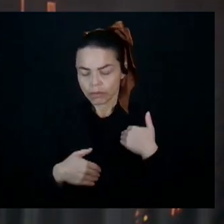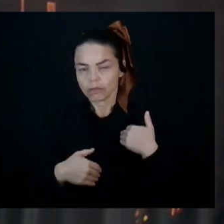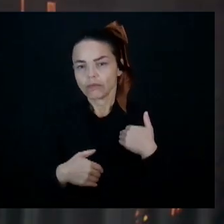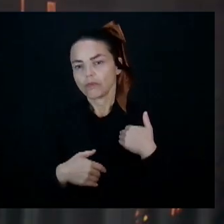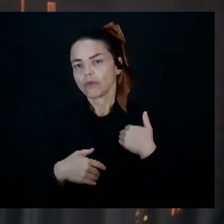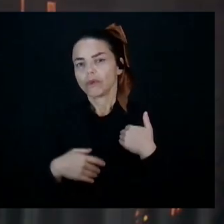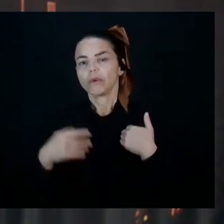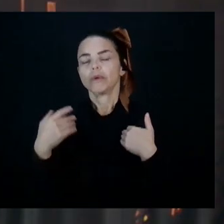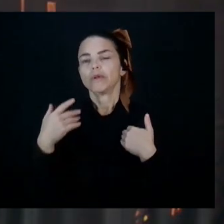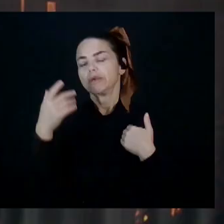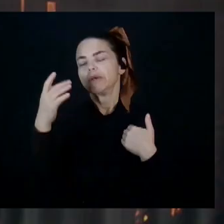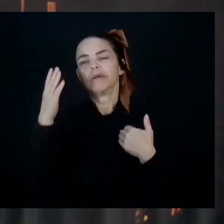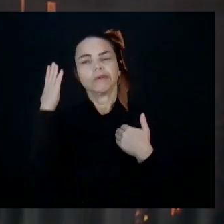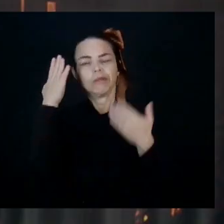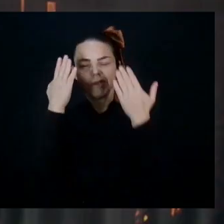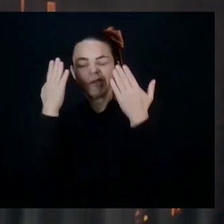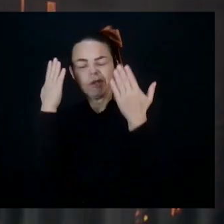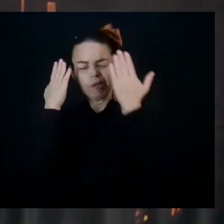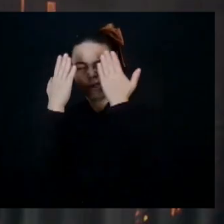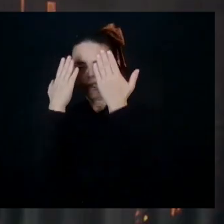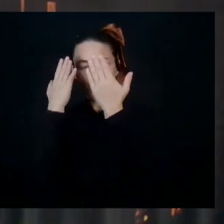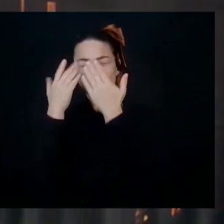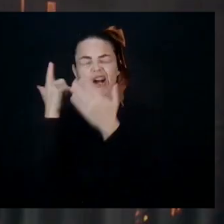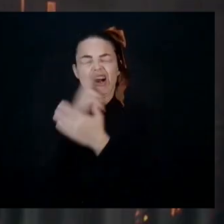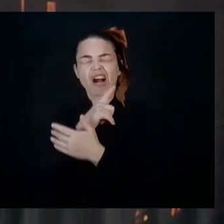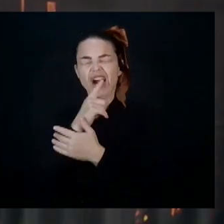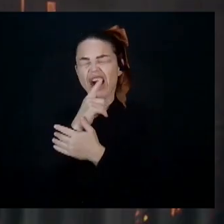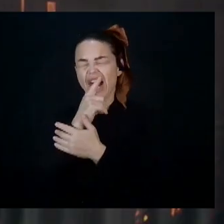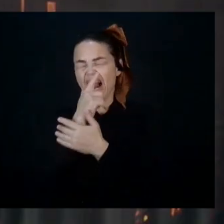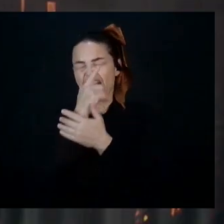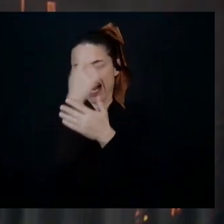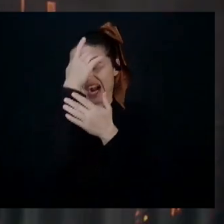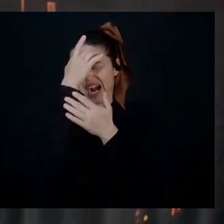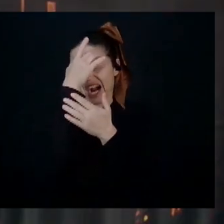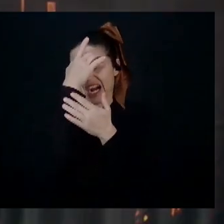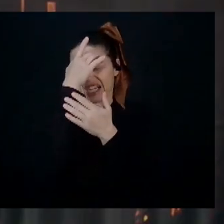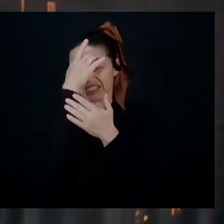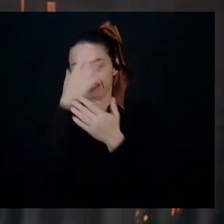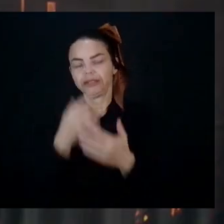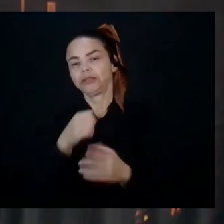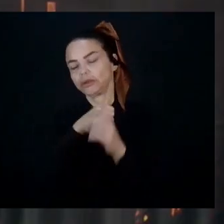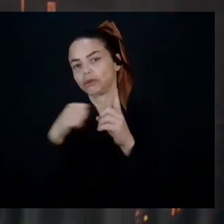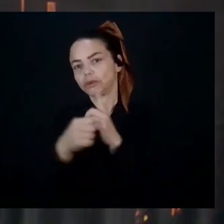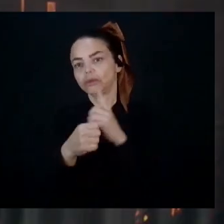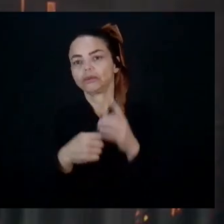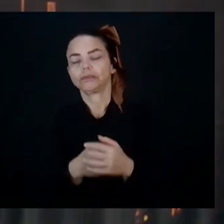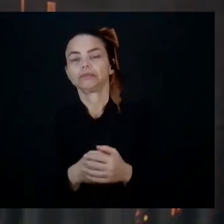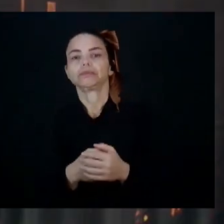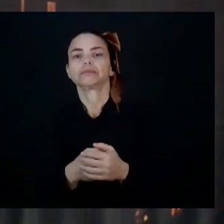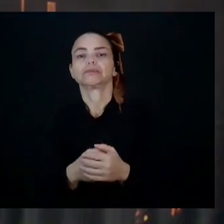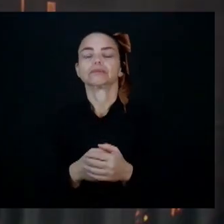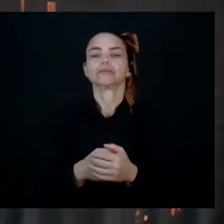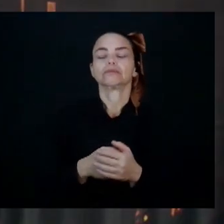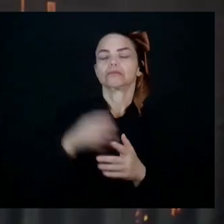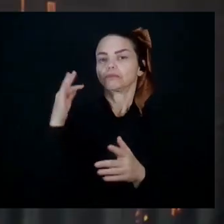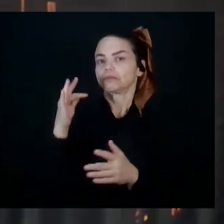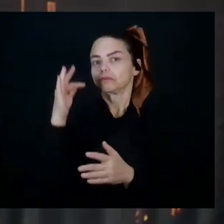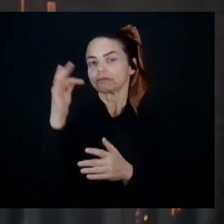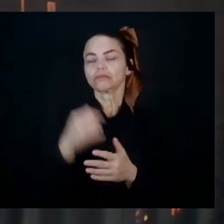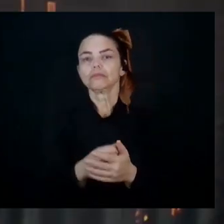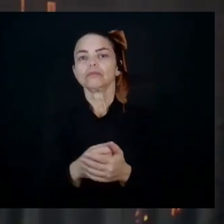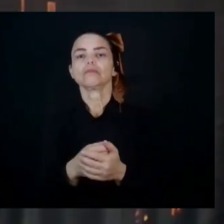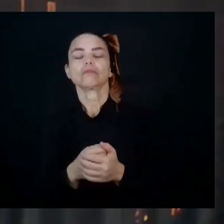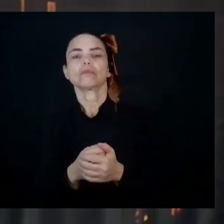psicologicamente, emocionalmente, socialmente, né? Quem prevê um futuro financeiro para a